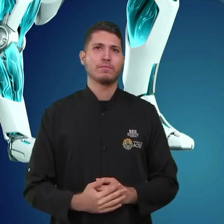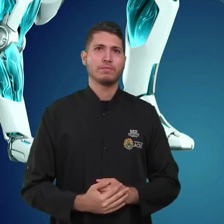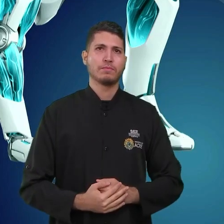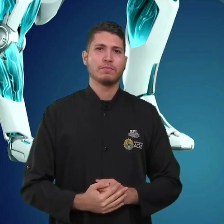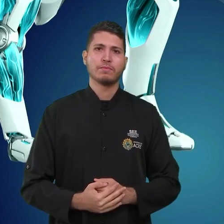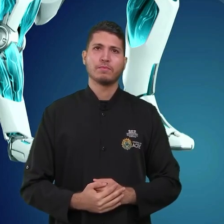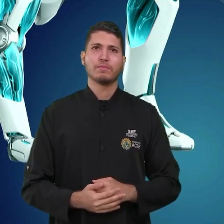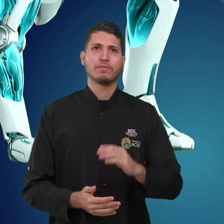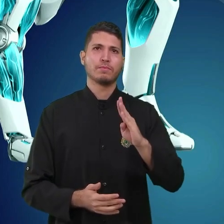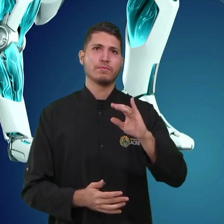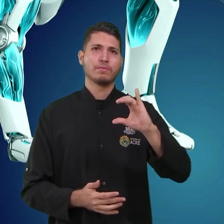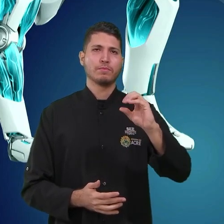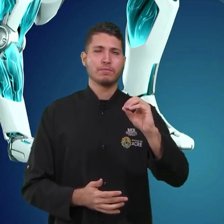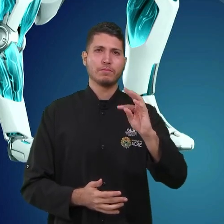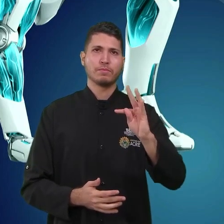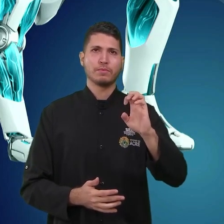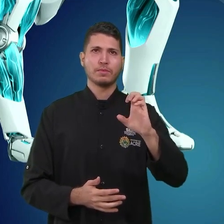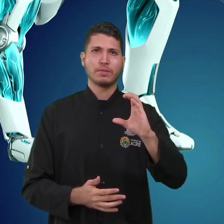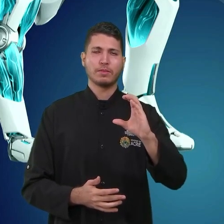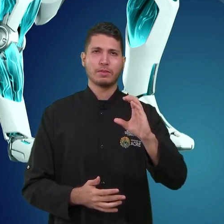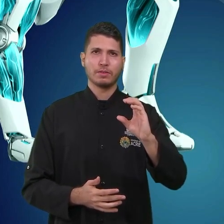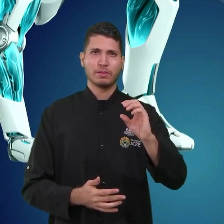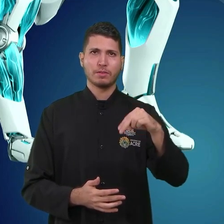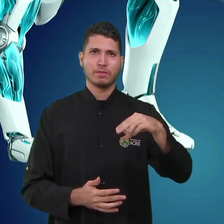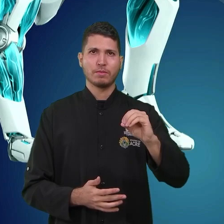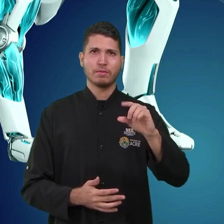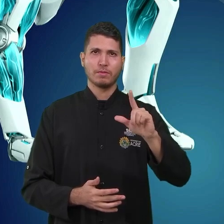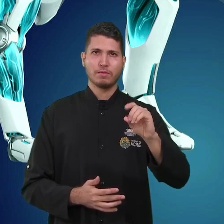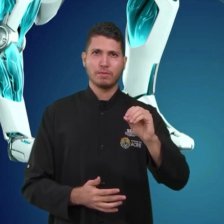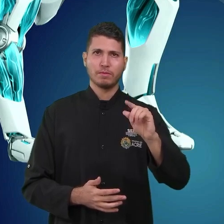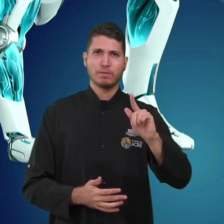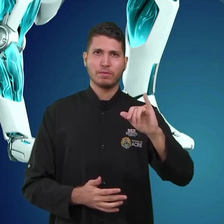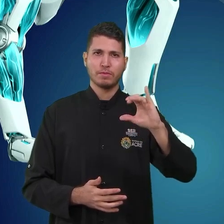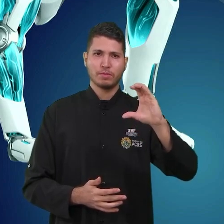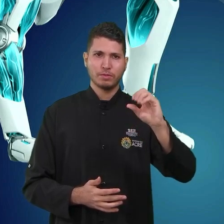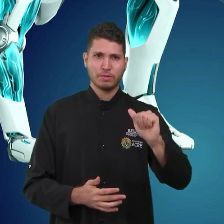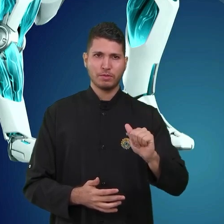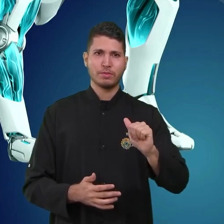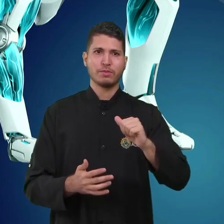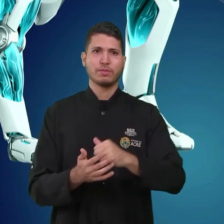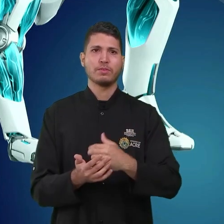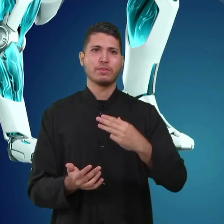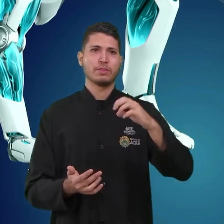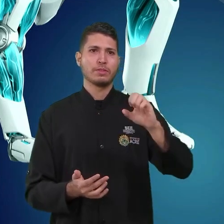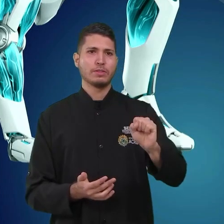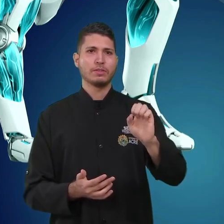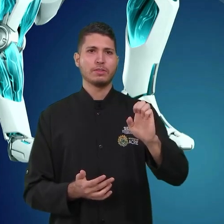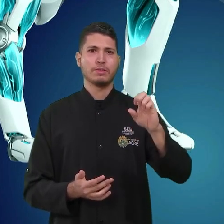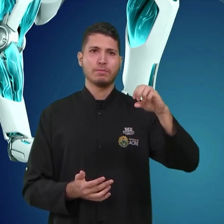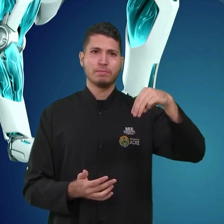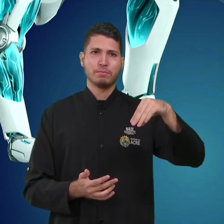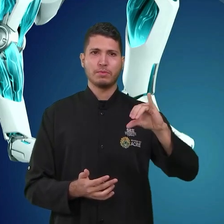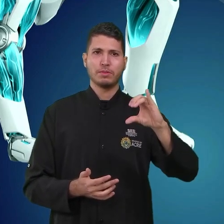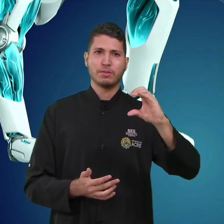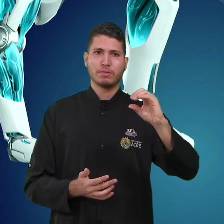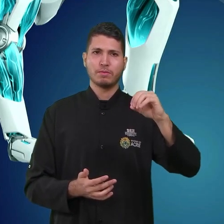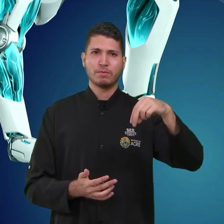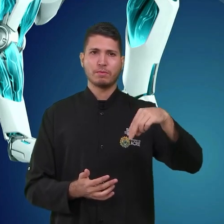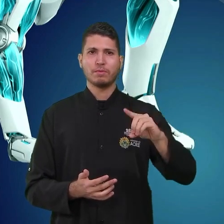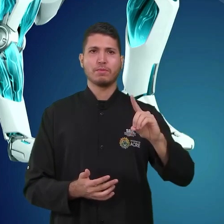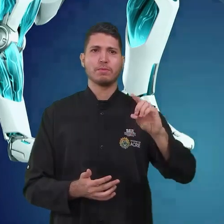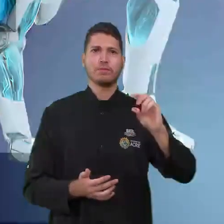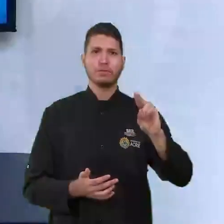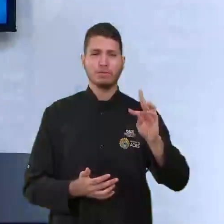a biotecnologia, os semicondutores e a chamada também indústria 4.0. Por isso,